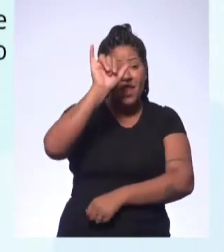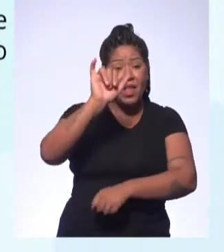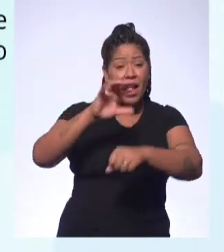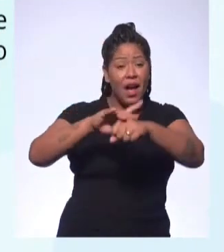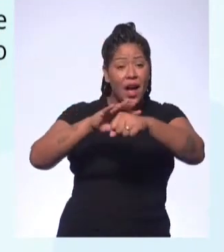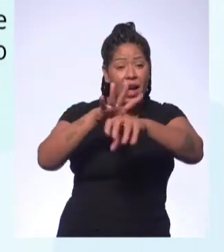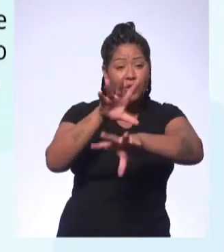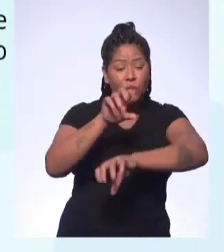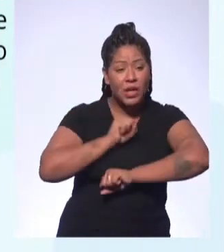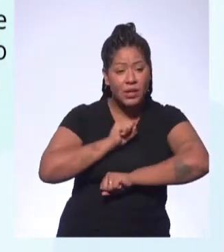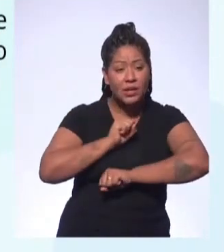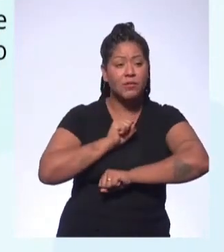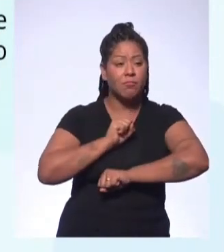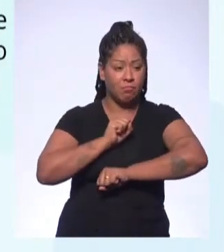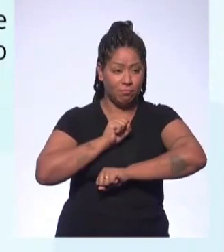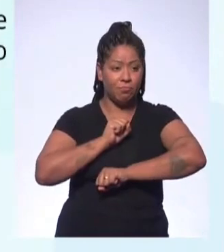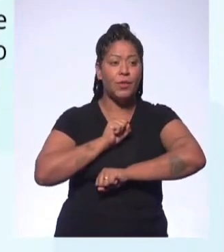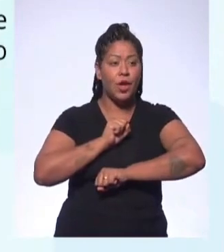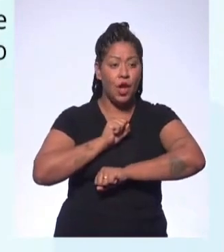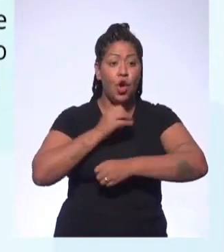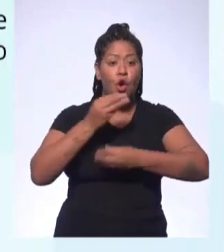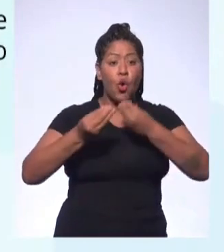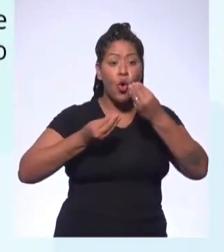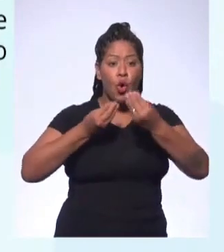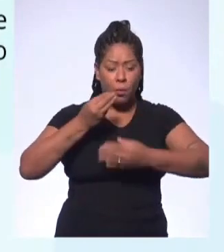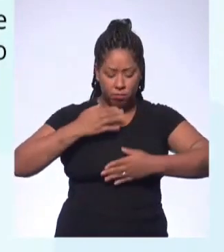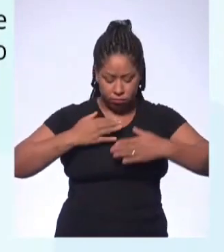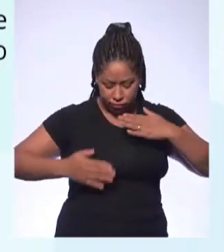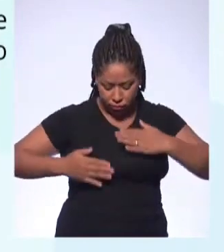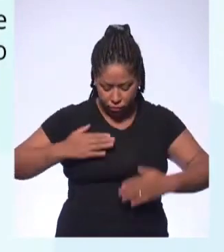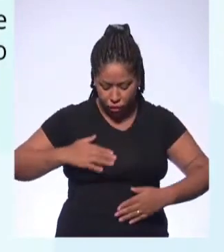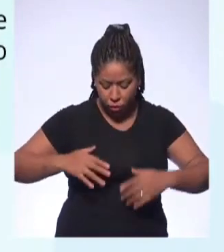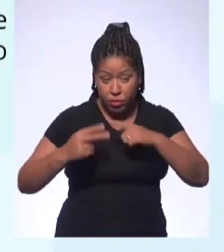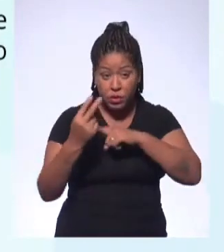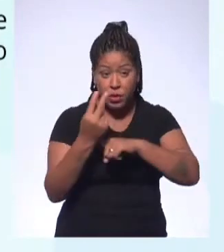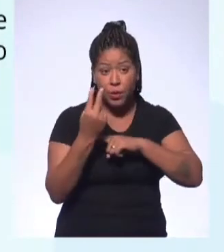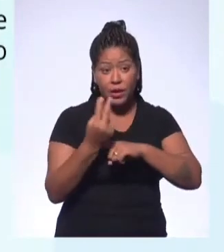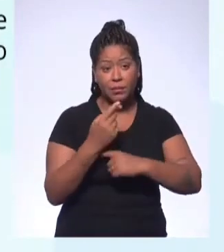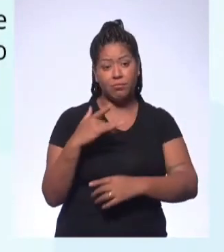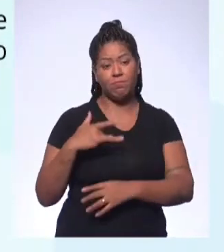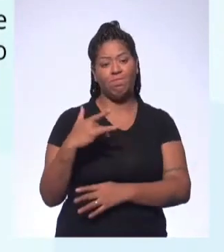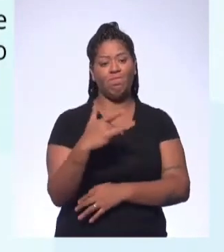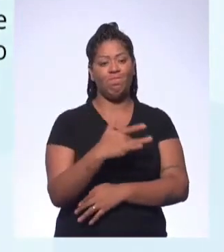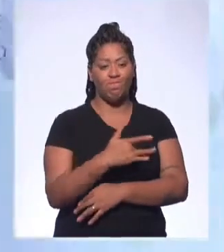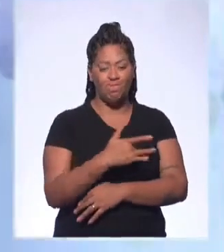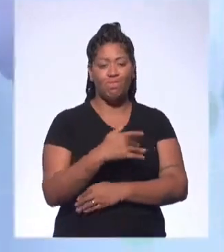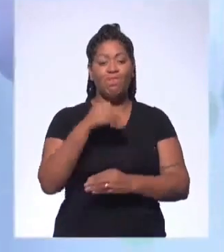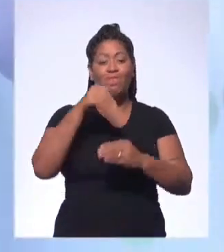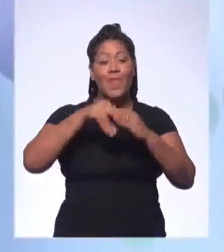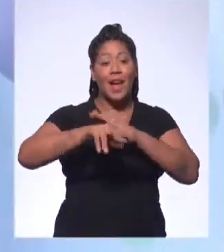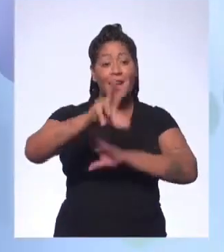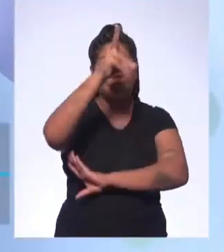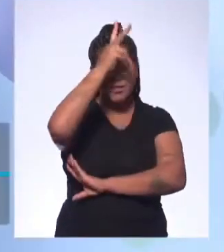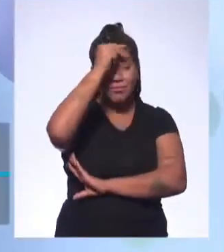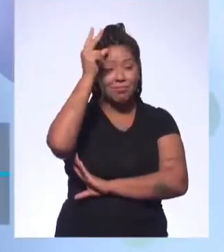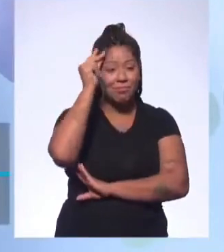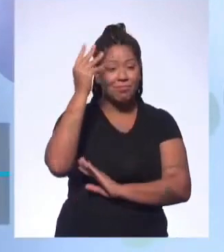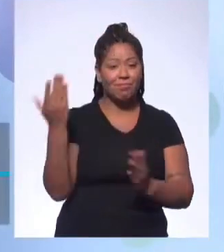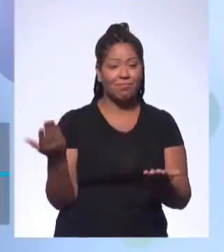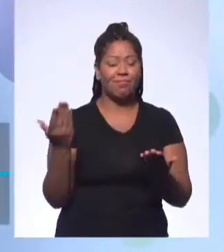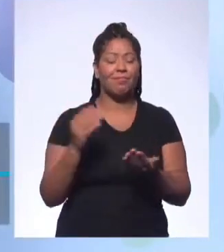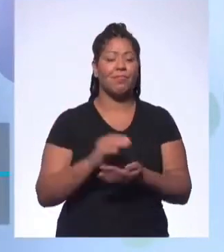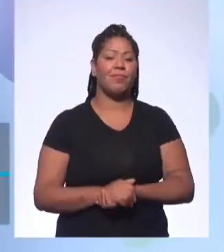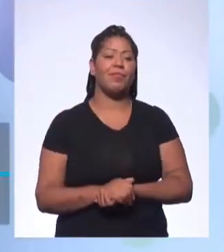como promoção do autocuidado e como uma questão de saúde pública. Então,